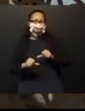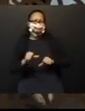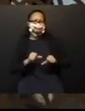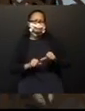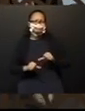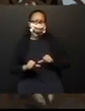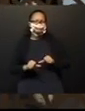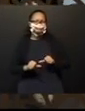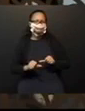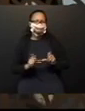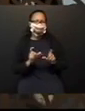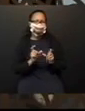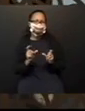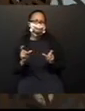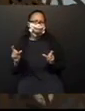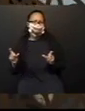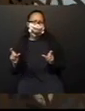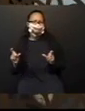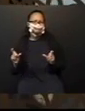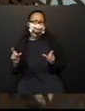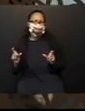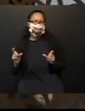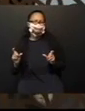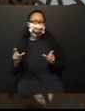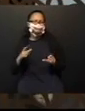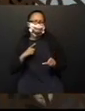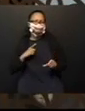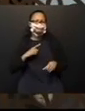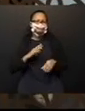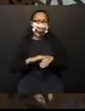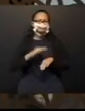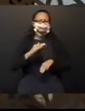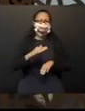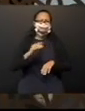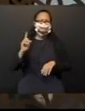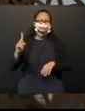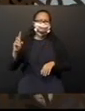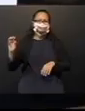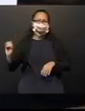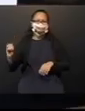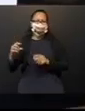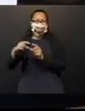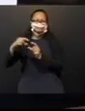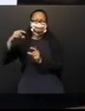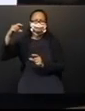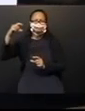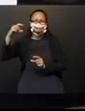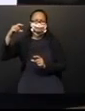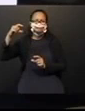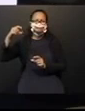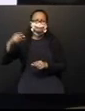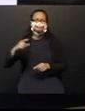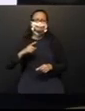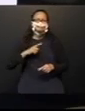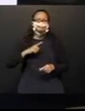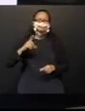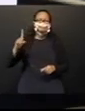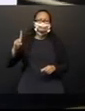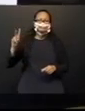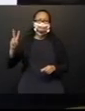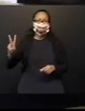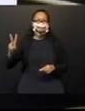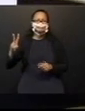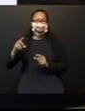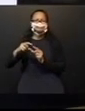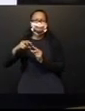ordem. Então, se eu tenho mais do que 10 barrinhas, eu tenho 12 barrinhas. Então, o